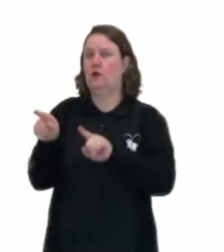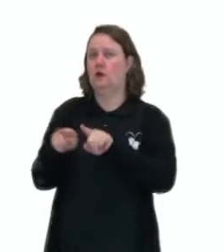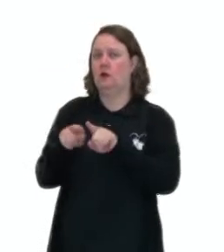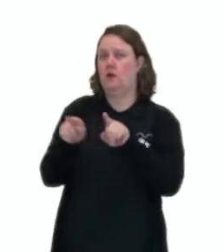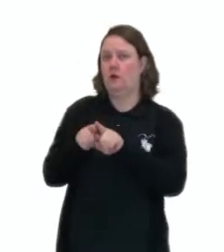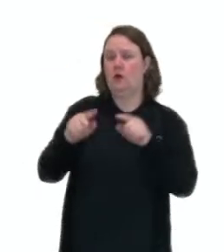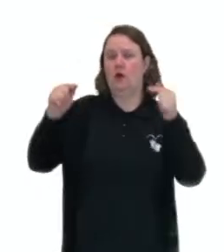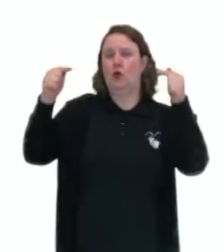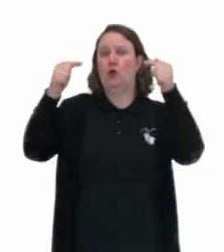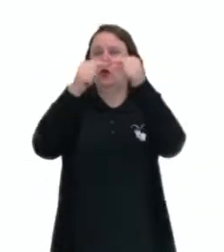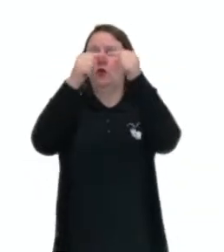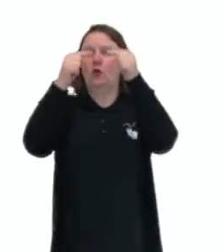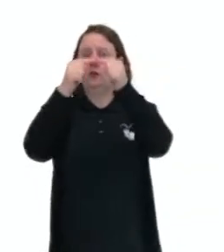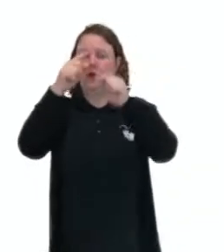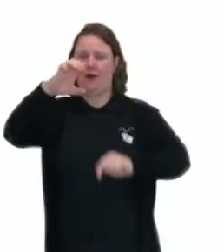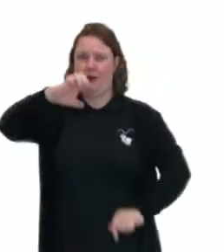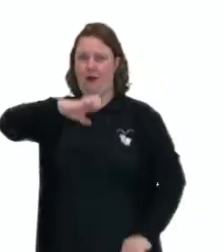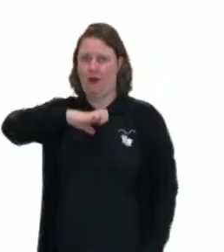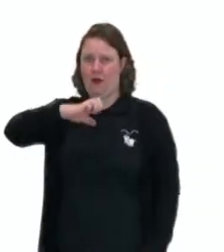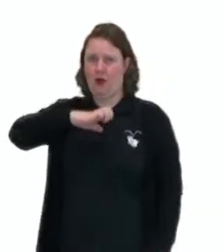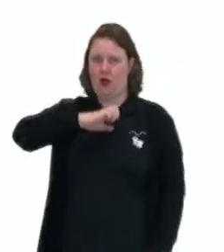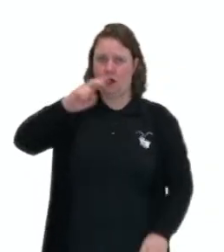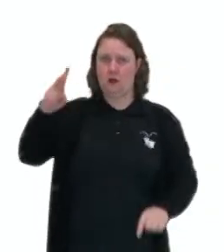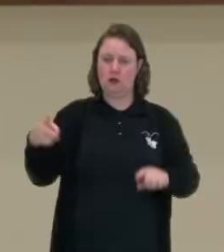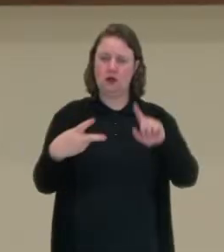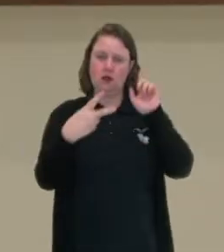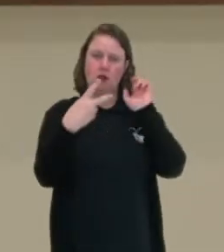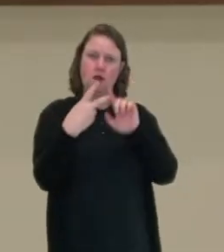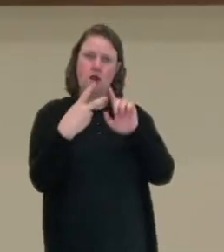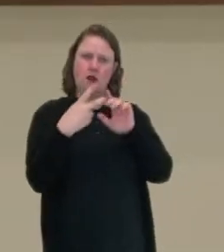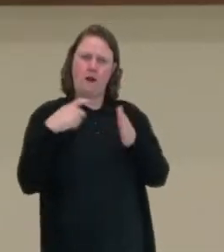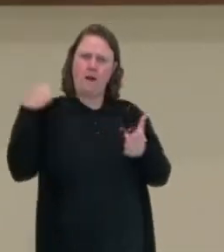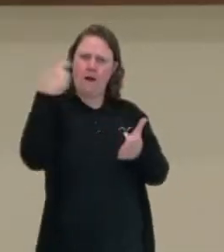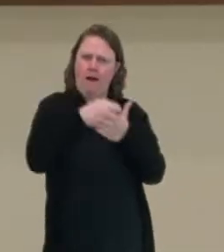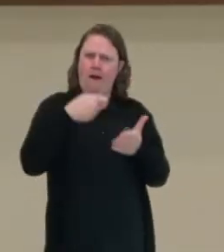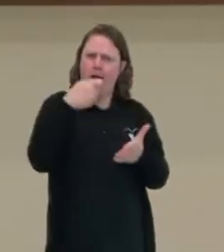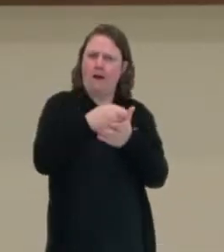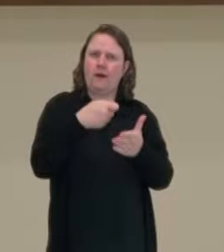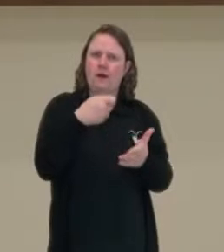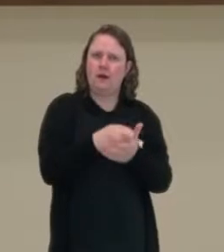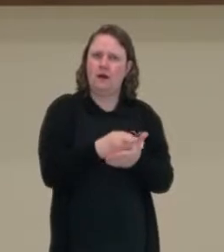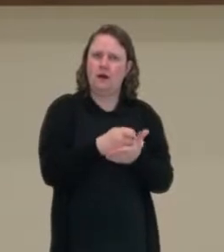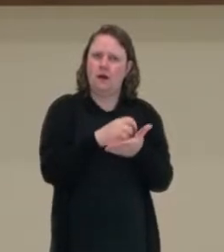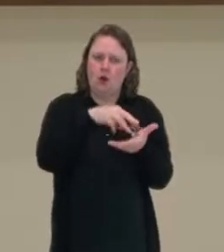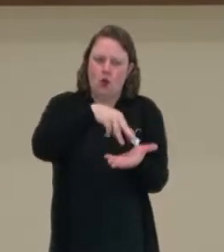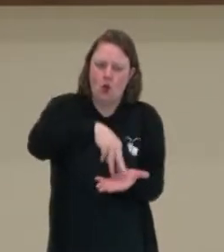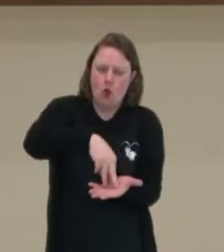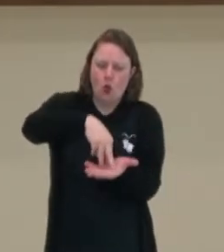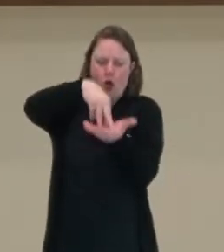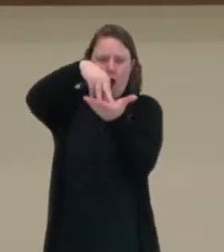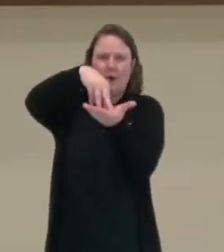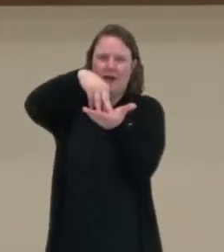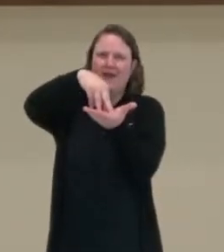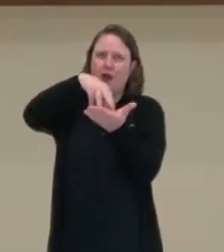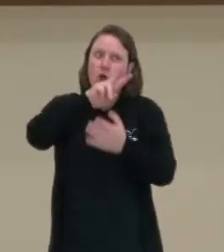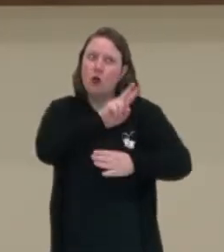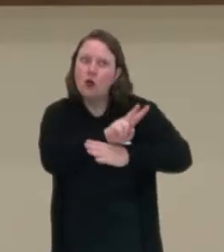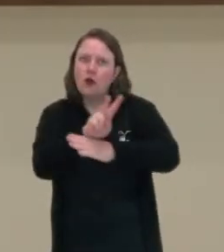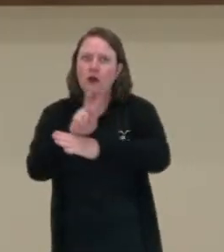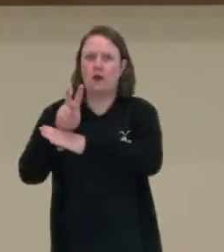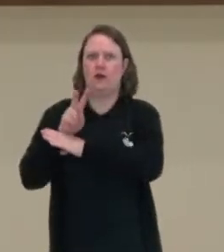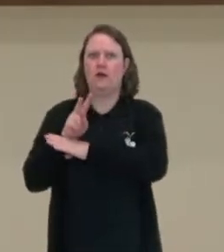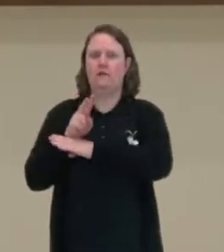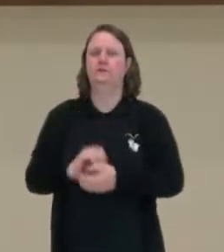ao ativismo ecologista. Nos últimos tempos e para as gerações